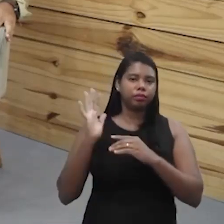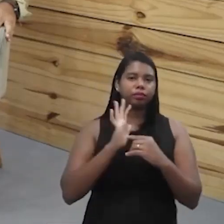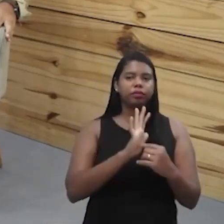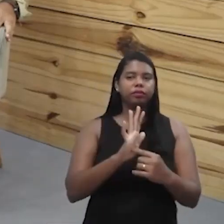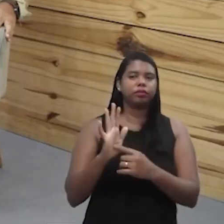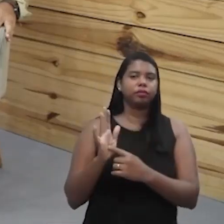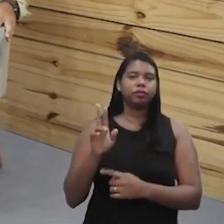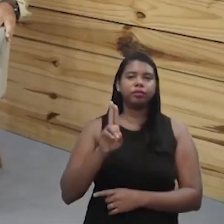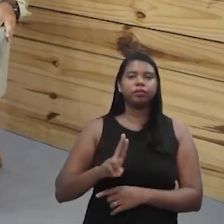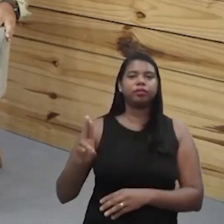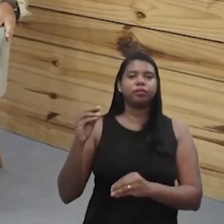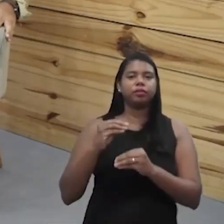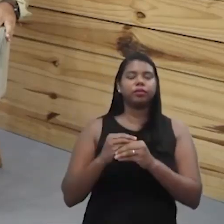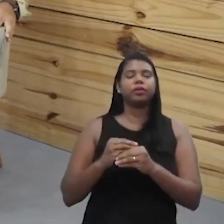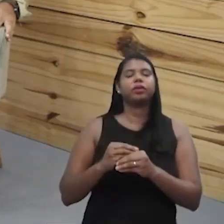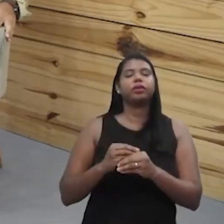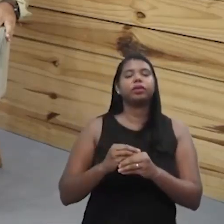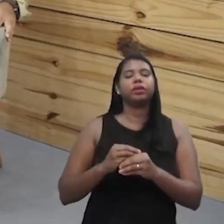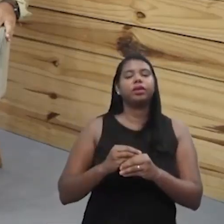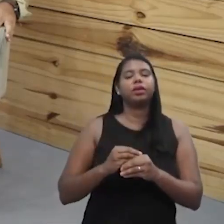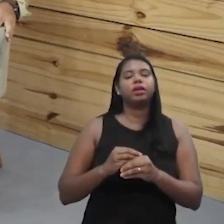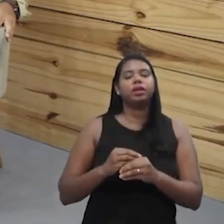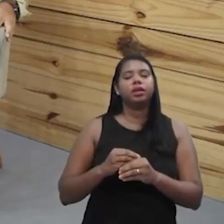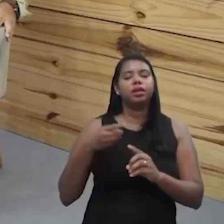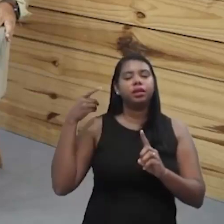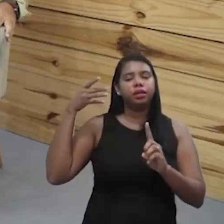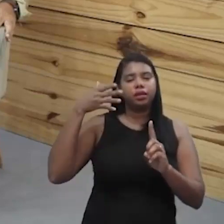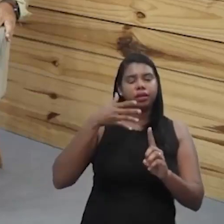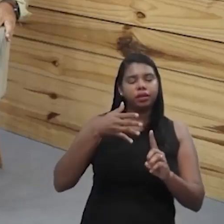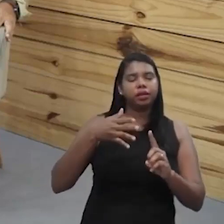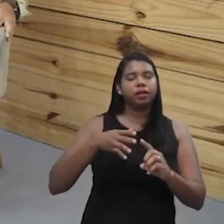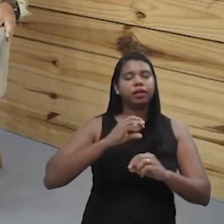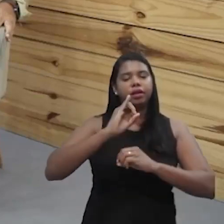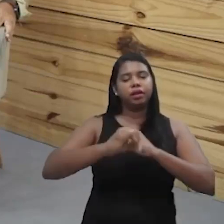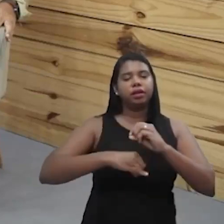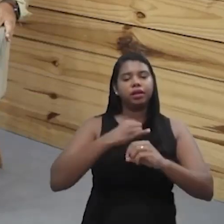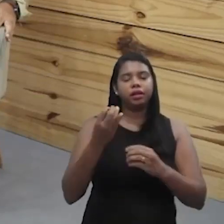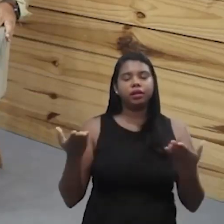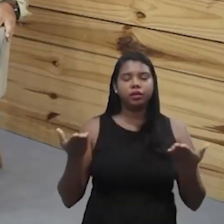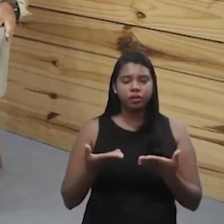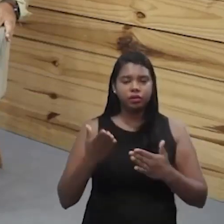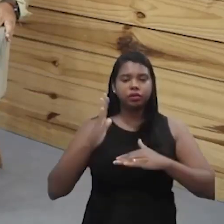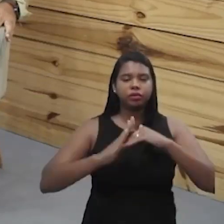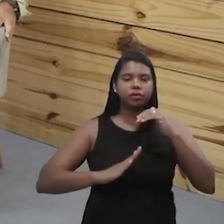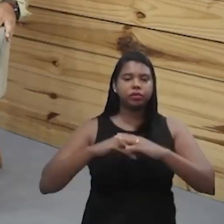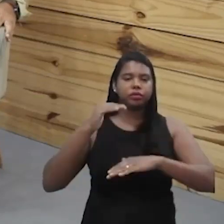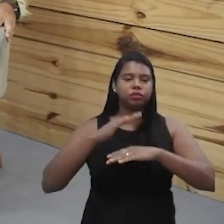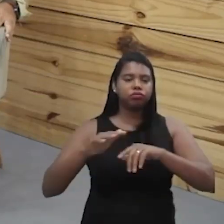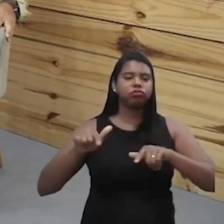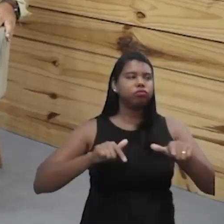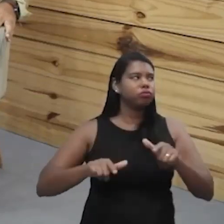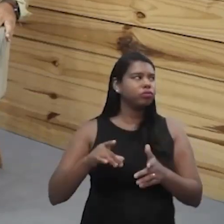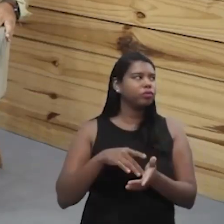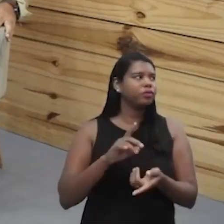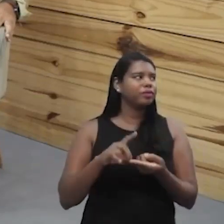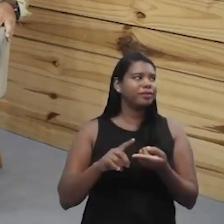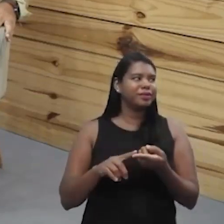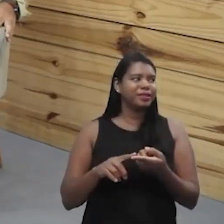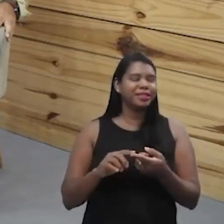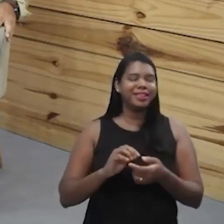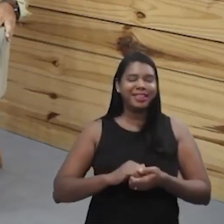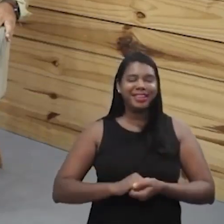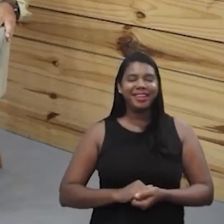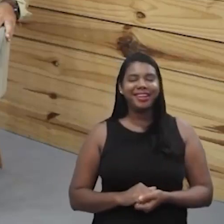com a utilização da internet, né? Então hoje a gente tem um profissional de mídia social,